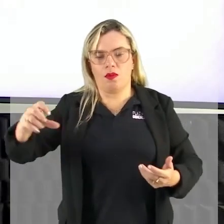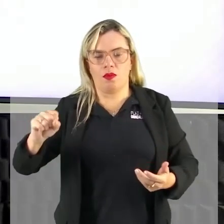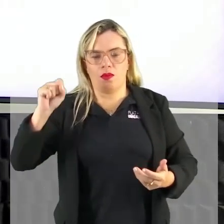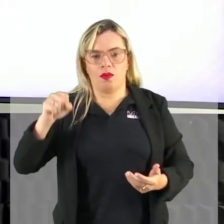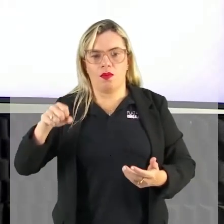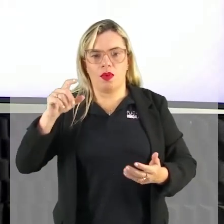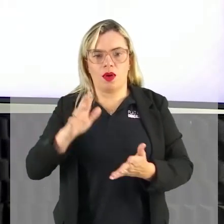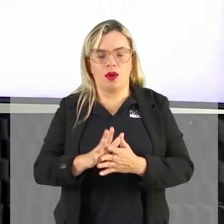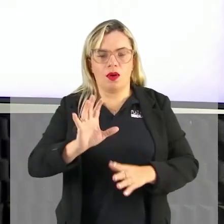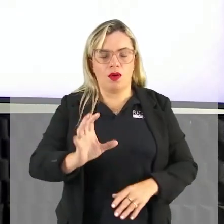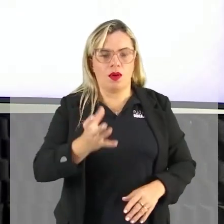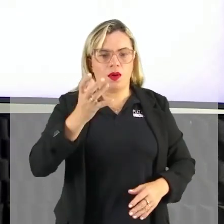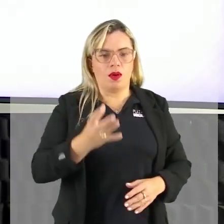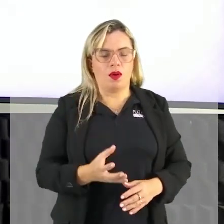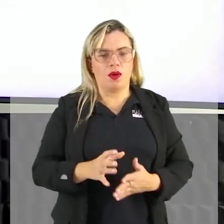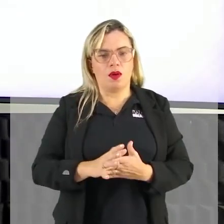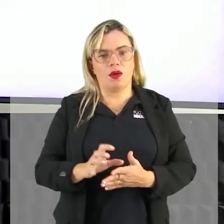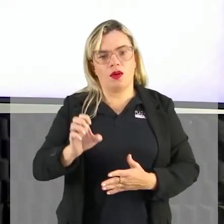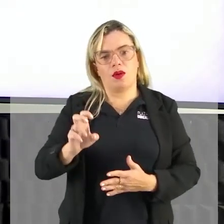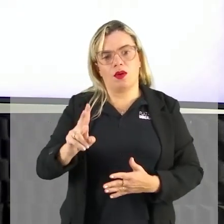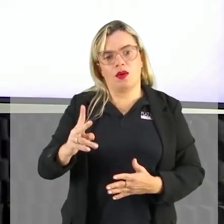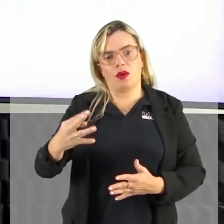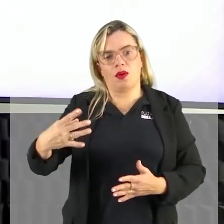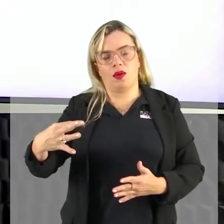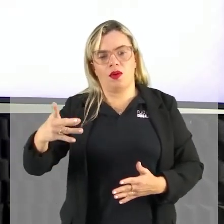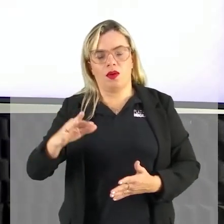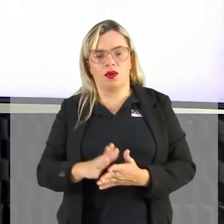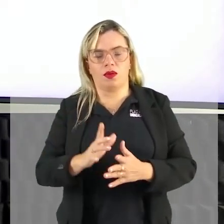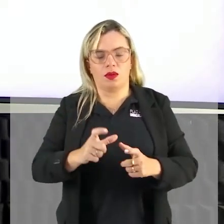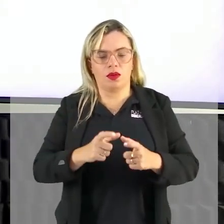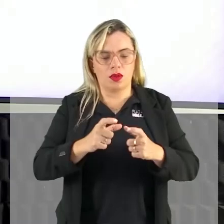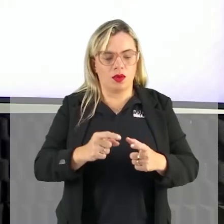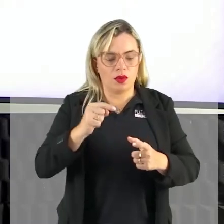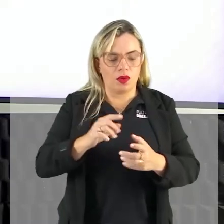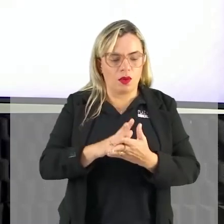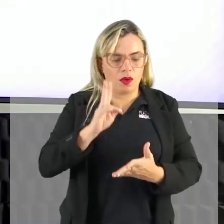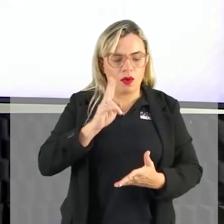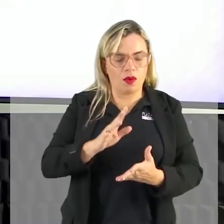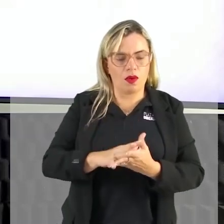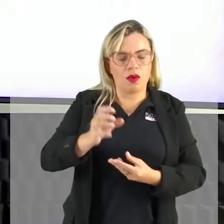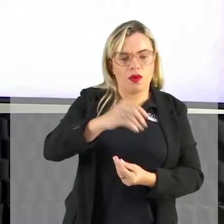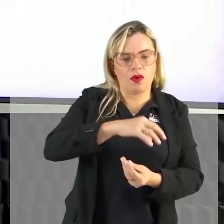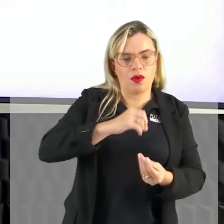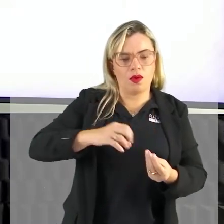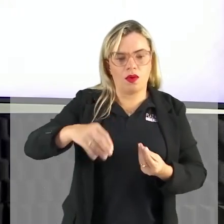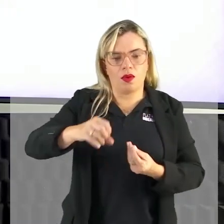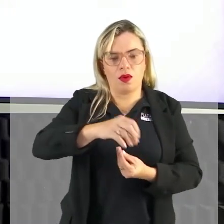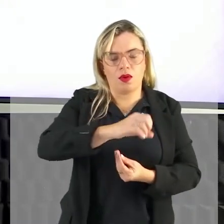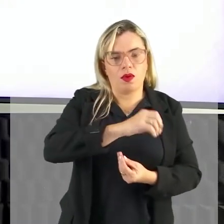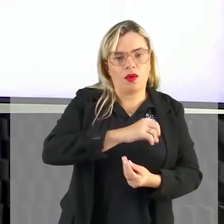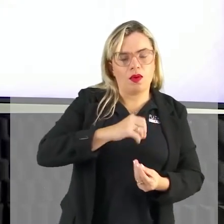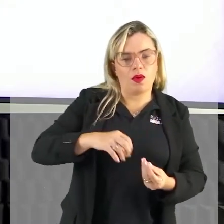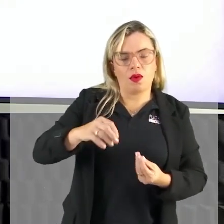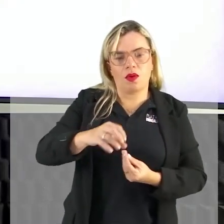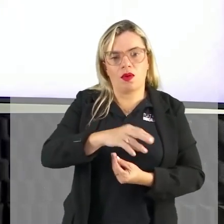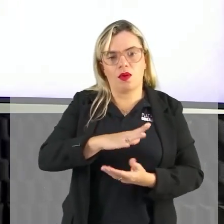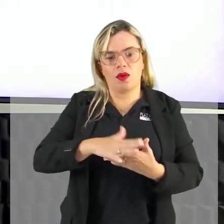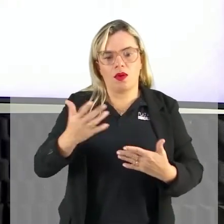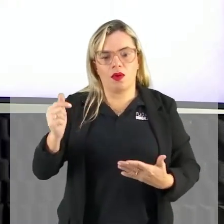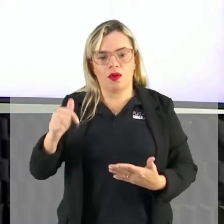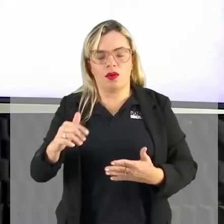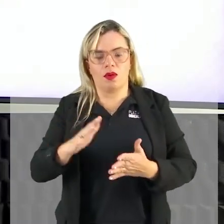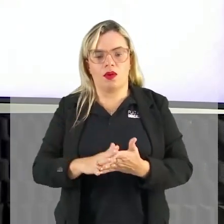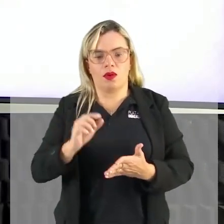células eucariontes, como as que são encontradas em fungos. Portanto, é o que vai